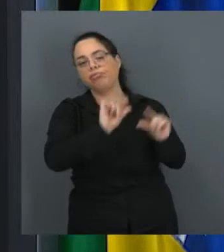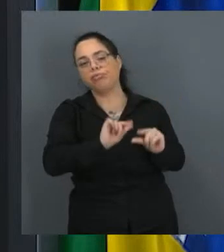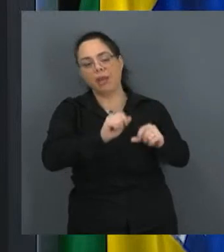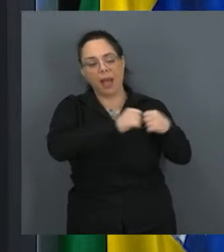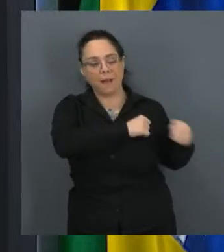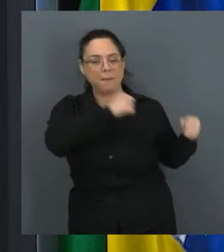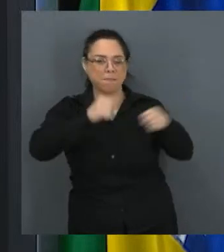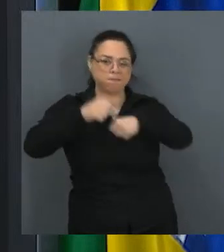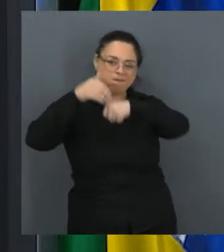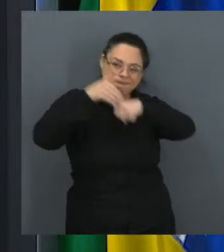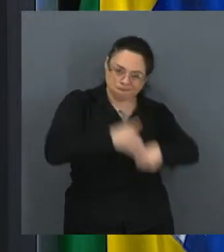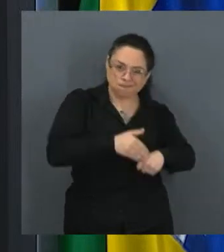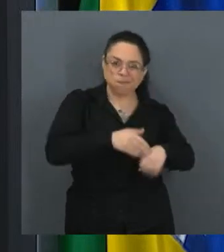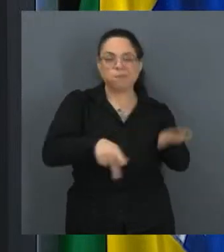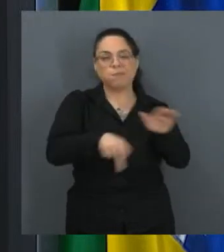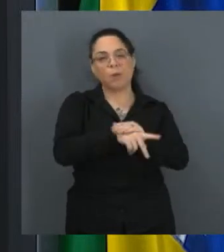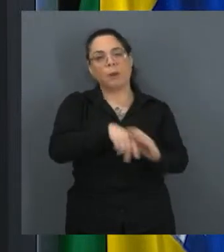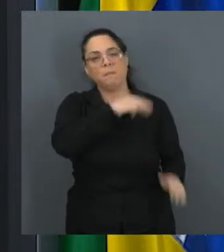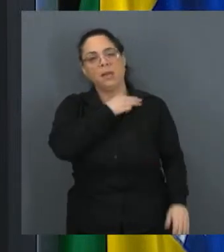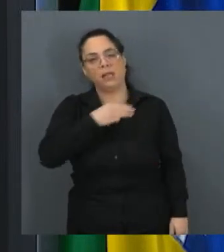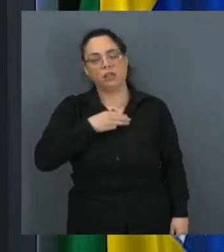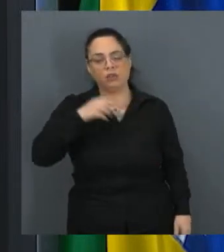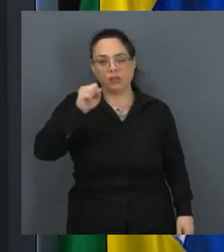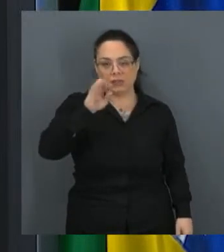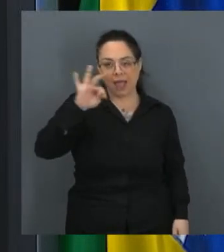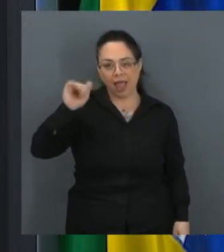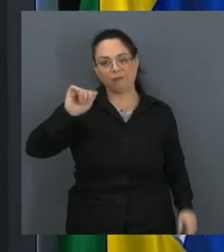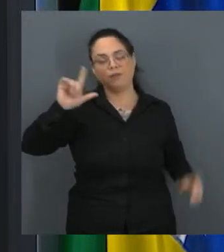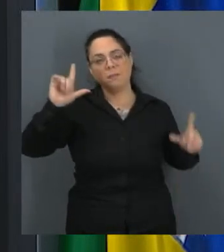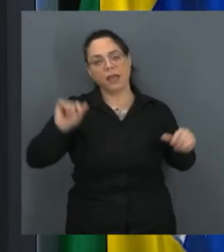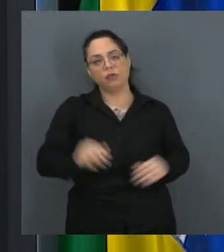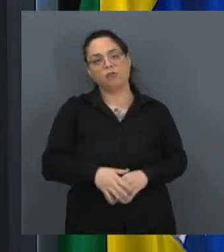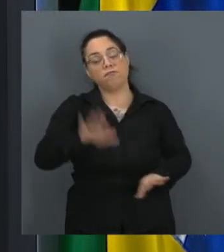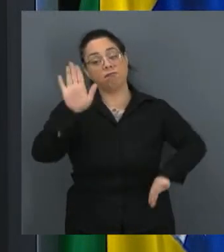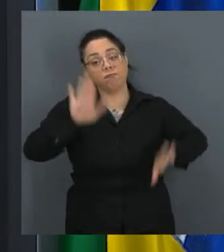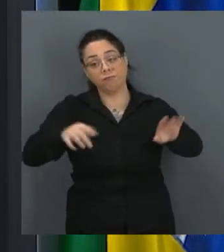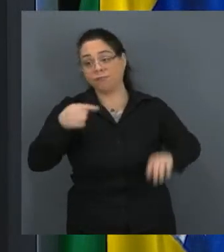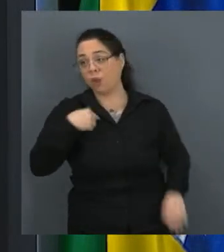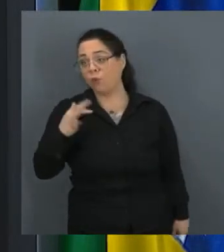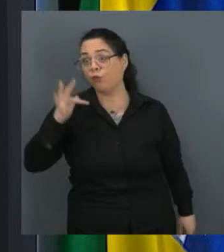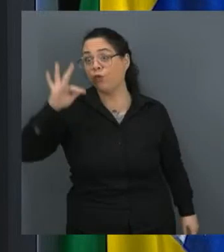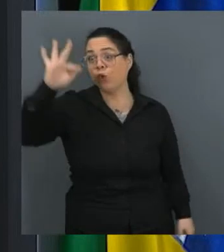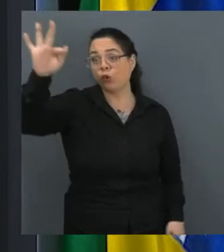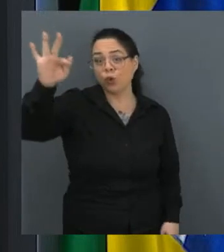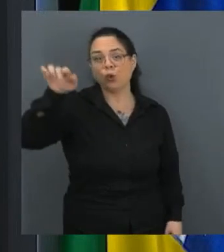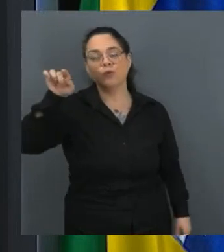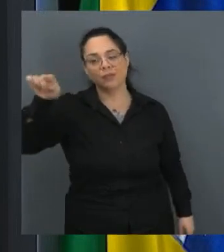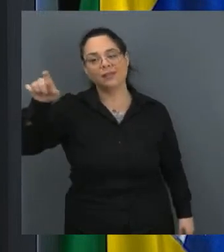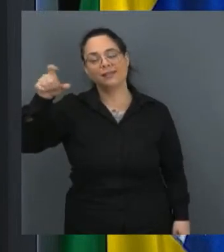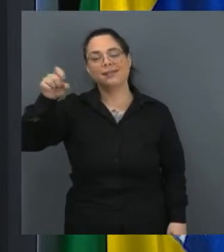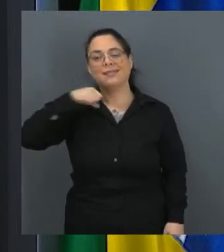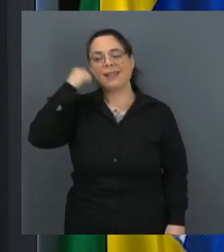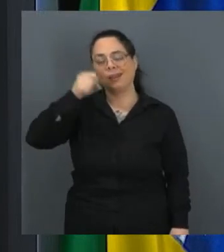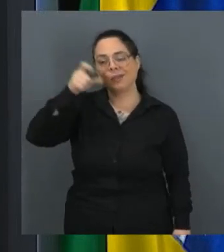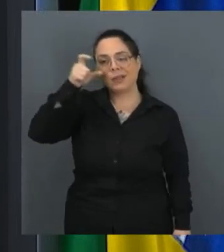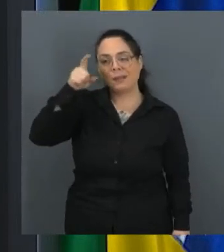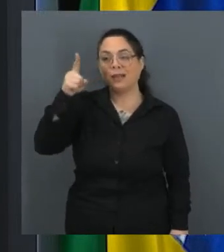abusos cometidos por ministro do Supremo. Talvez eu não veja, senadora Damares, a senhora tem mais 4 anos